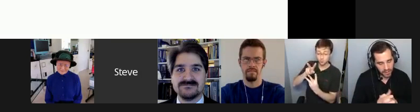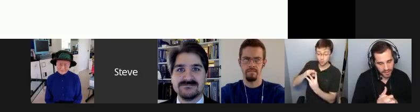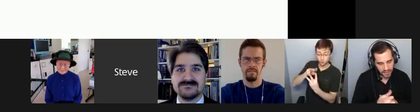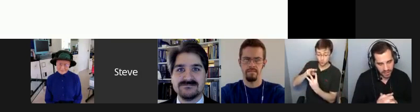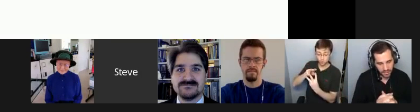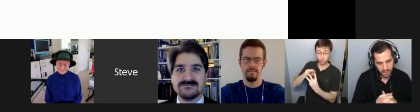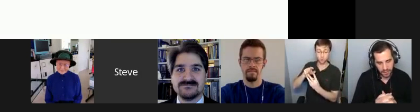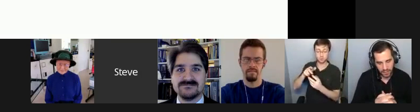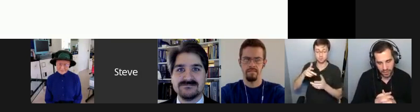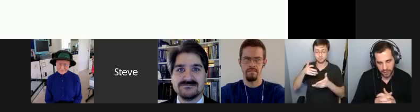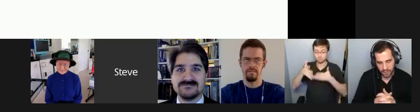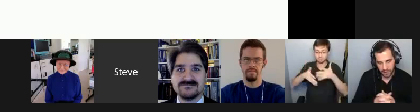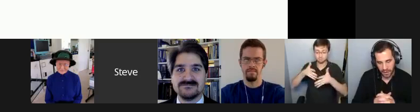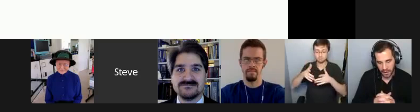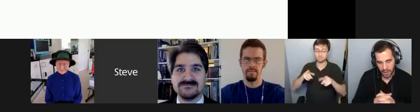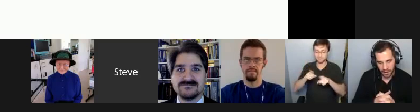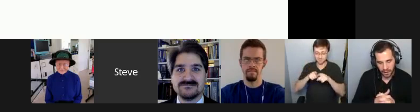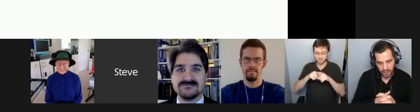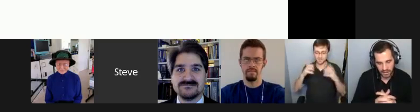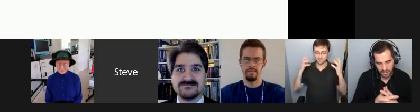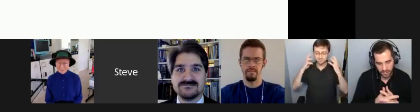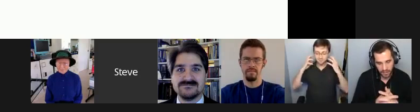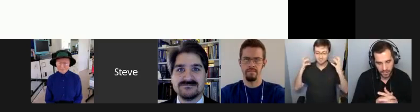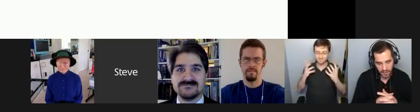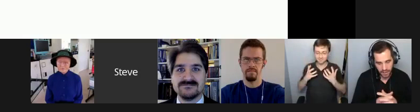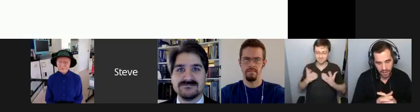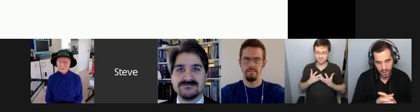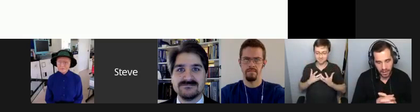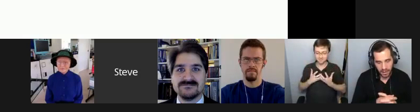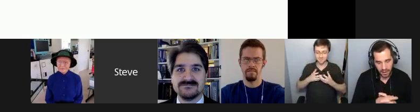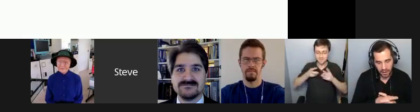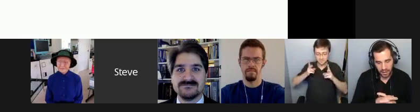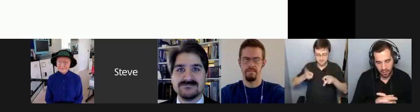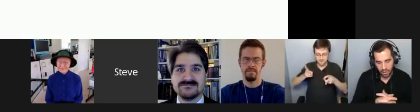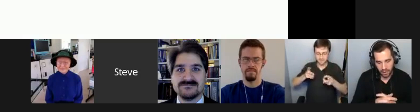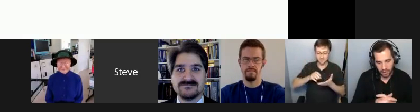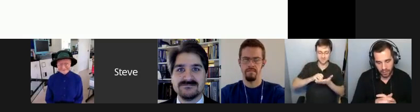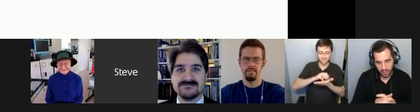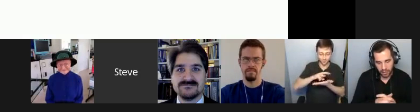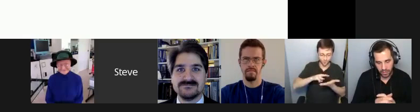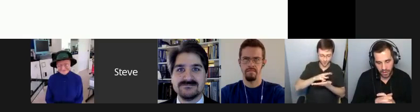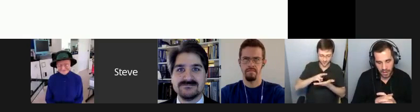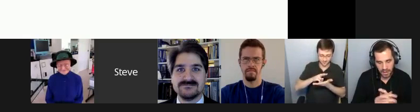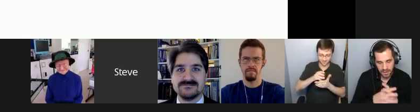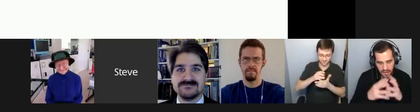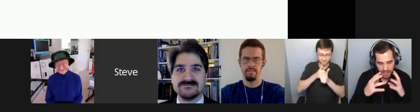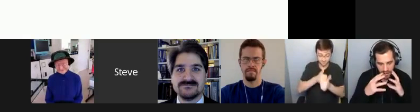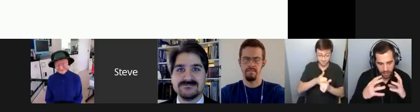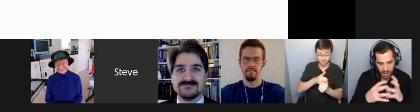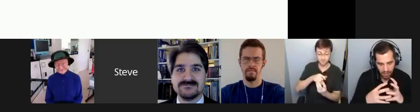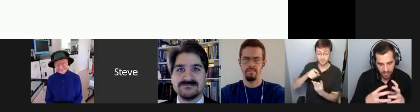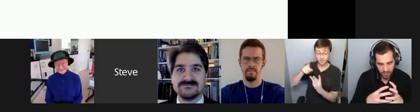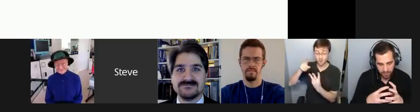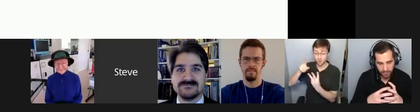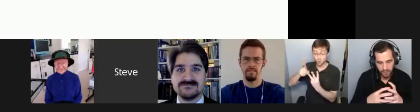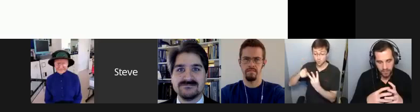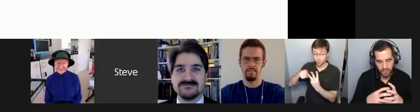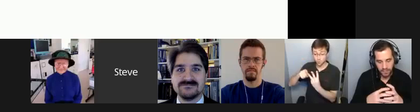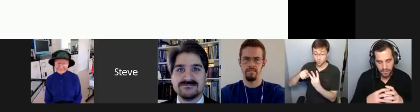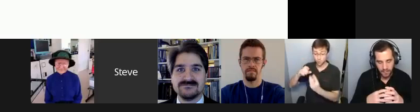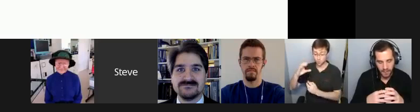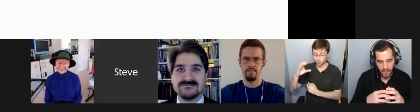são nomes fictícios, de certa forma, né? Então, quando eles fazem a barba,